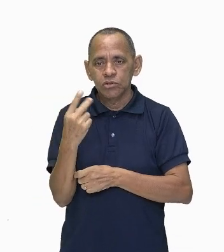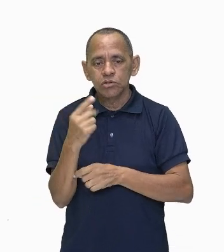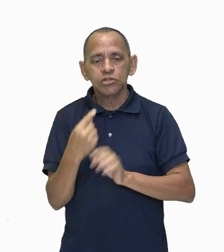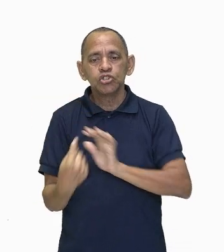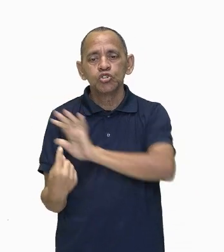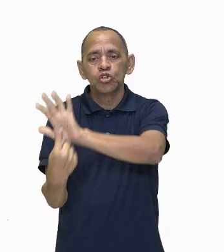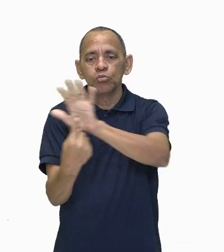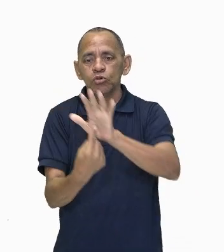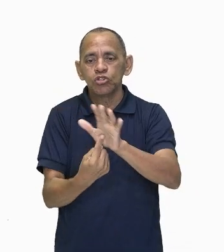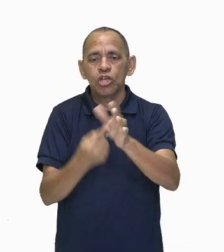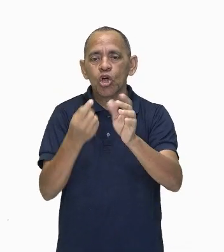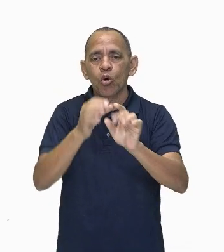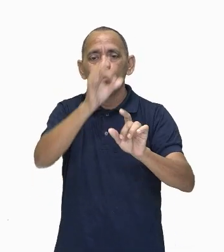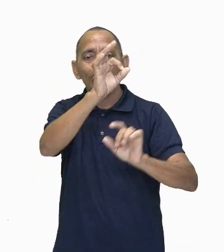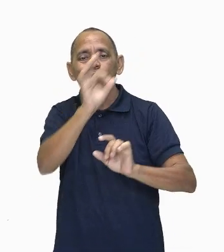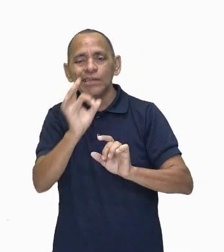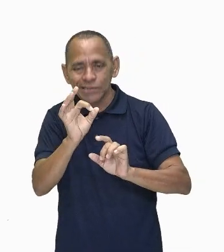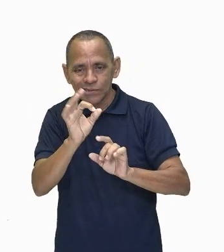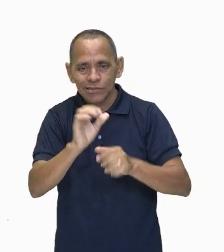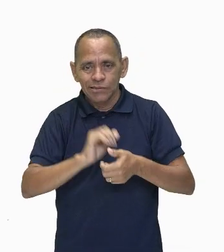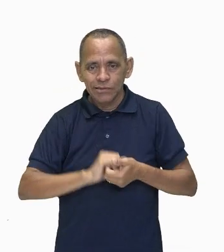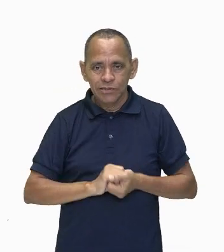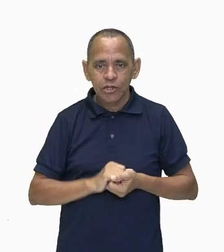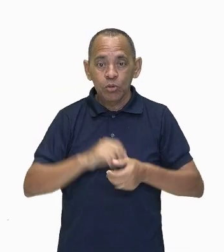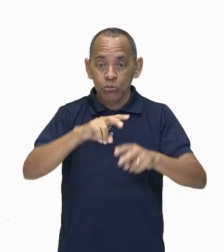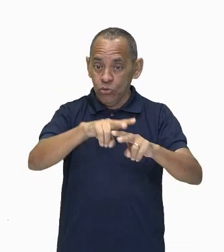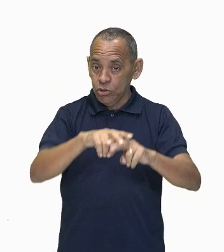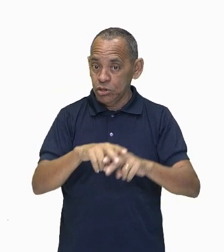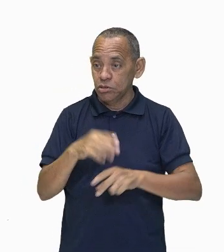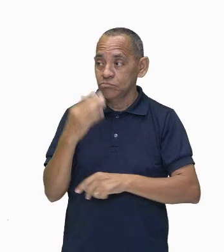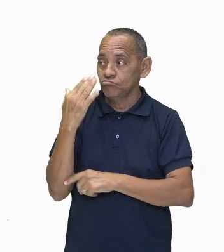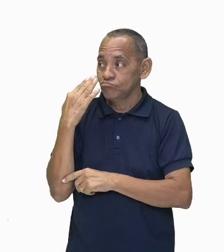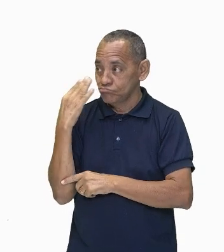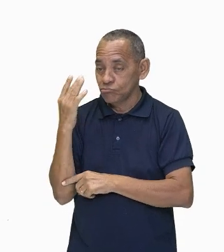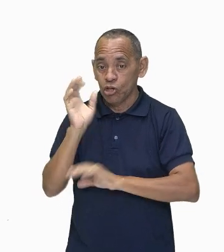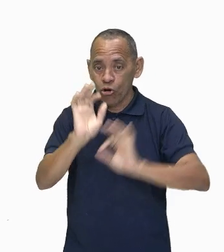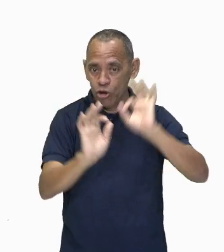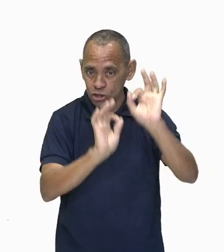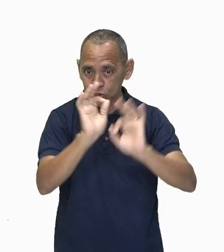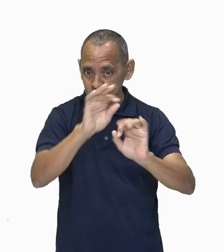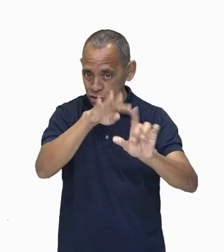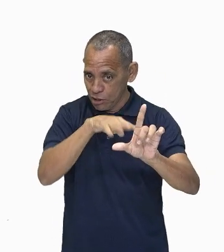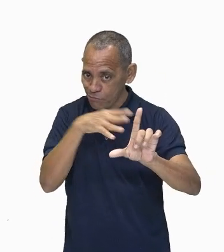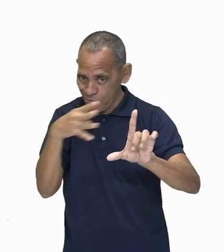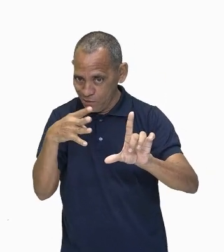em porcentagem, tá bom? Por isso que lá na construção das tabelas